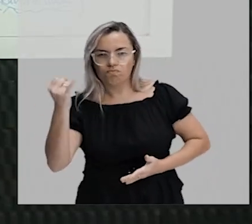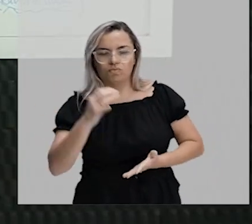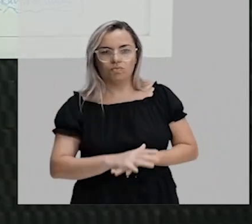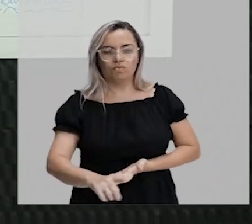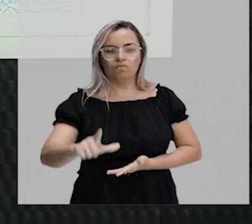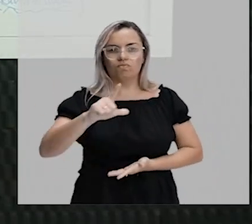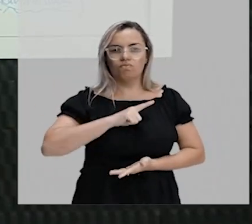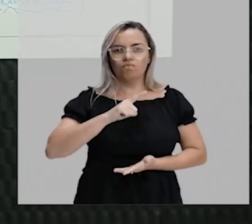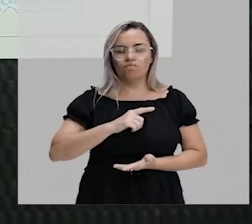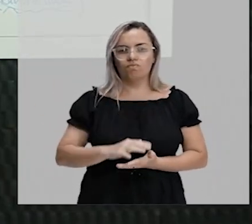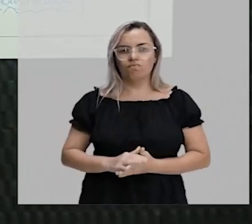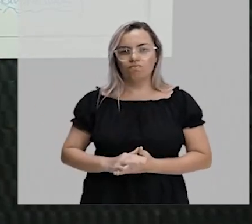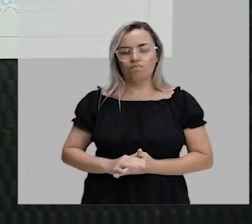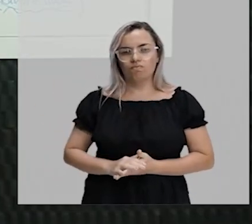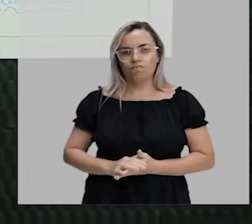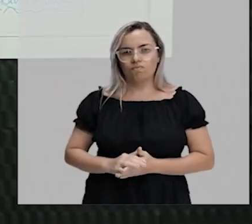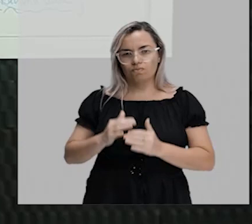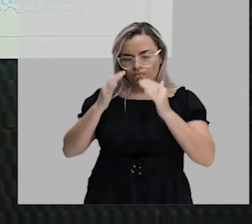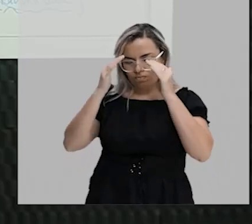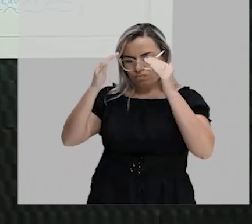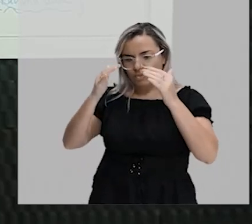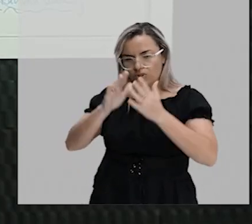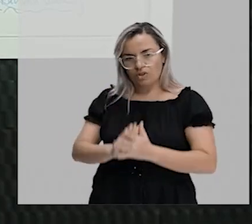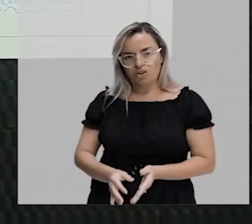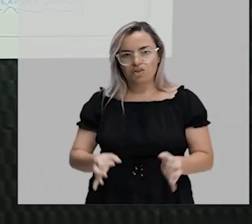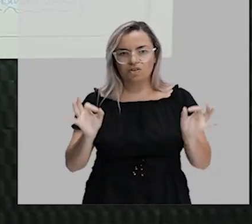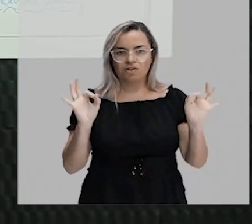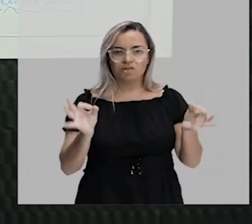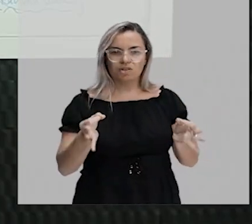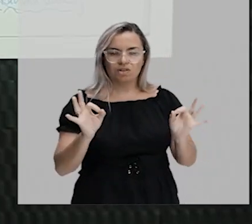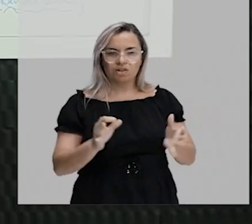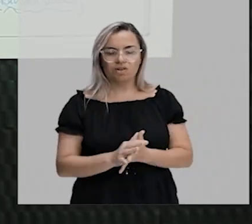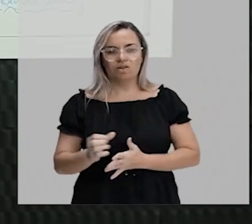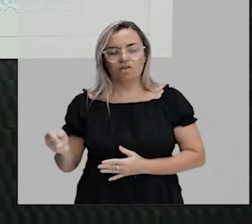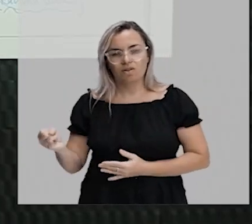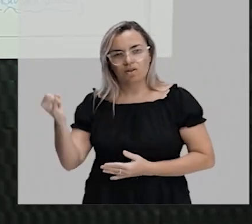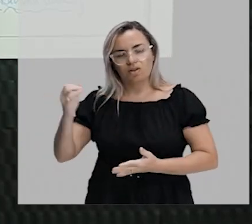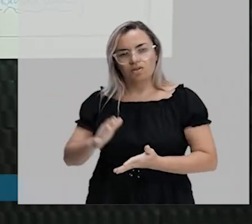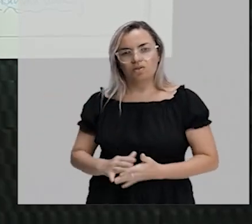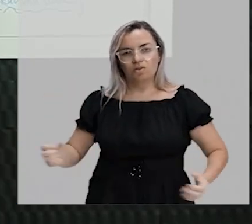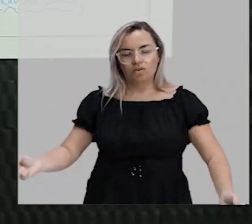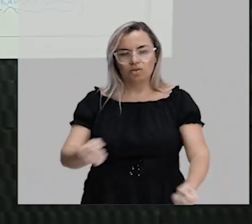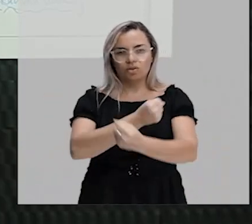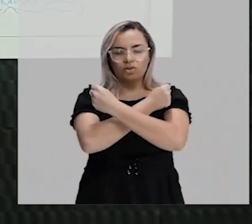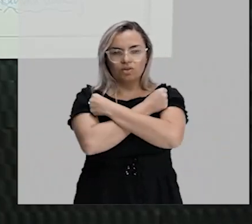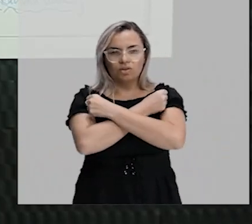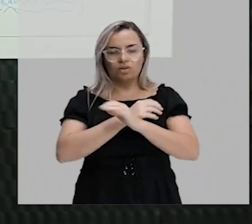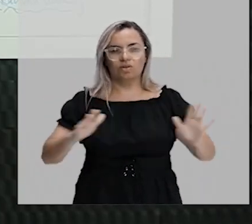tenham o dever de fazer aquilo que é certo. O dever é importante. Um